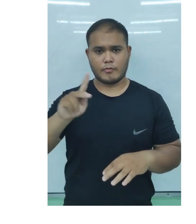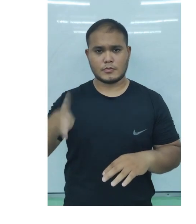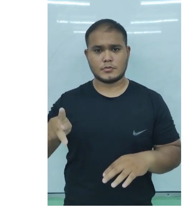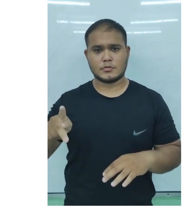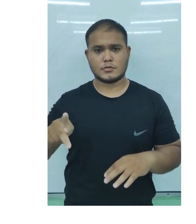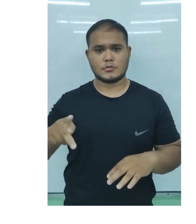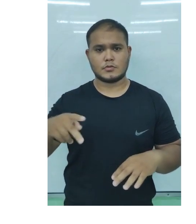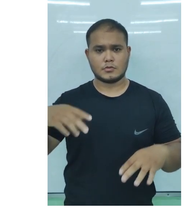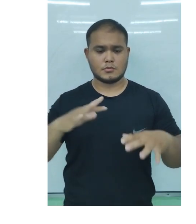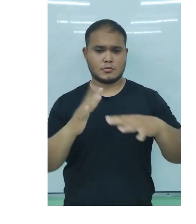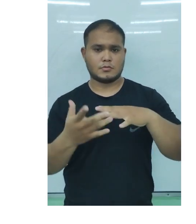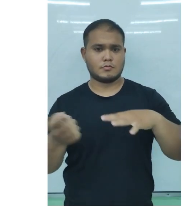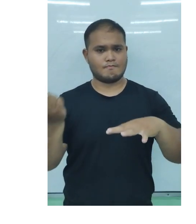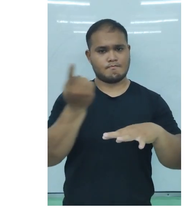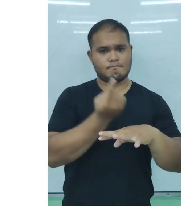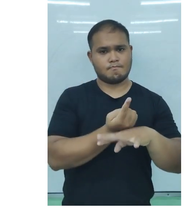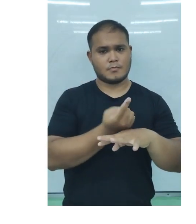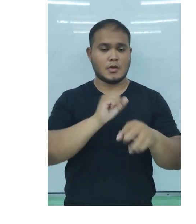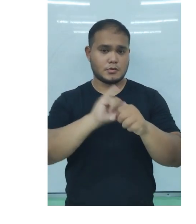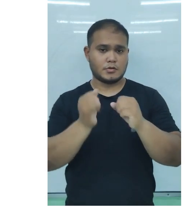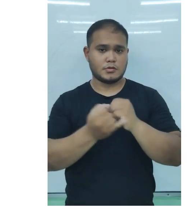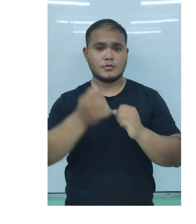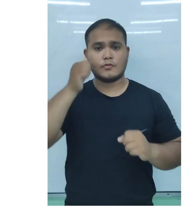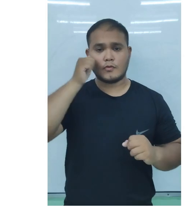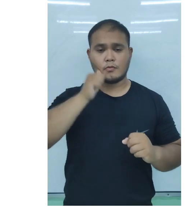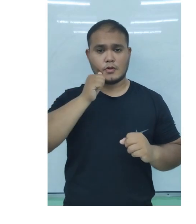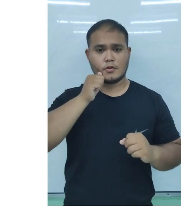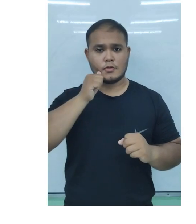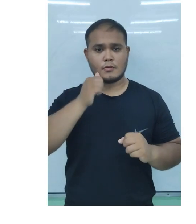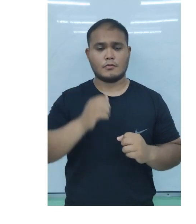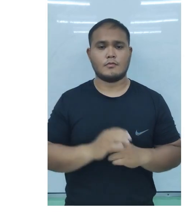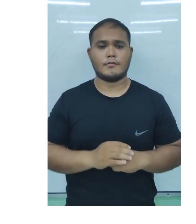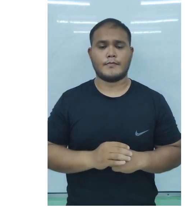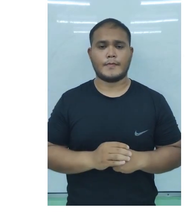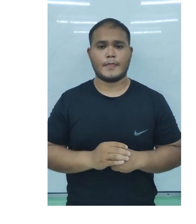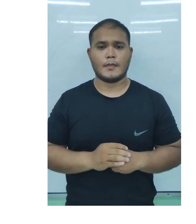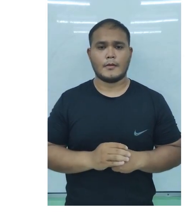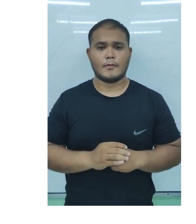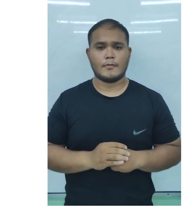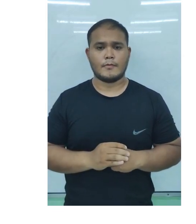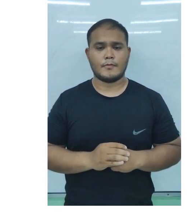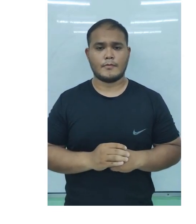Feminino, comparativo acusativo na sua forma plural.